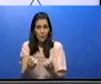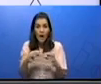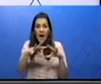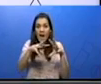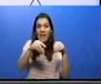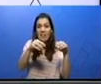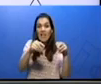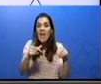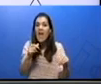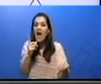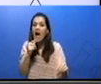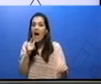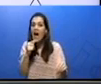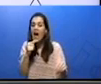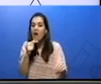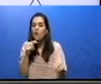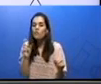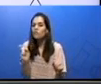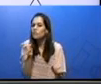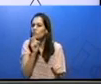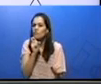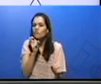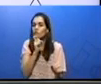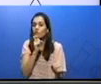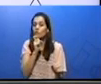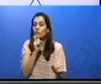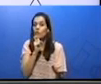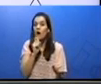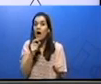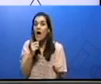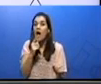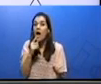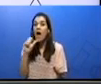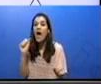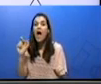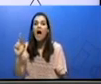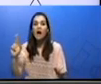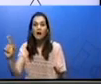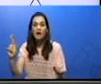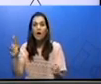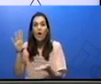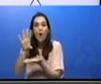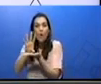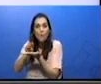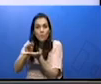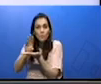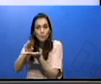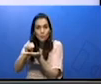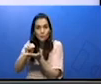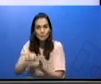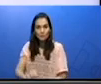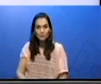água formavam o clima frio e a água e o ar formavam o clima úmido.